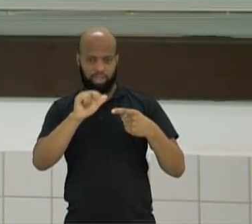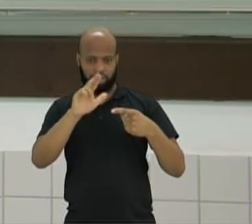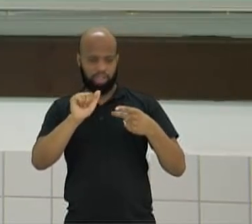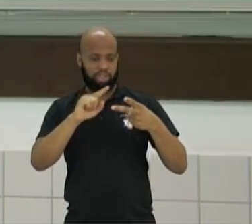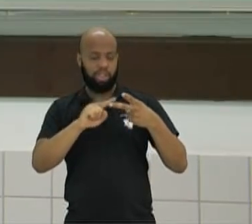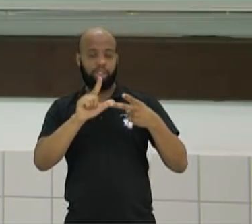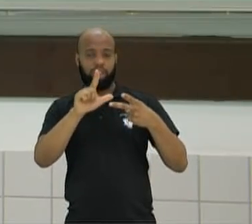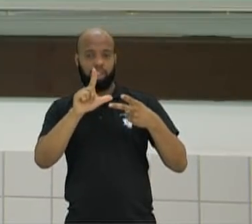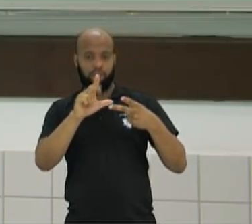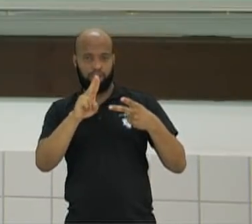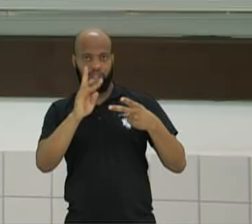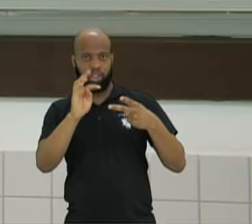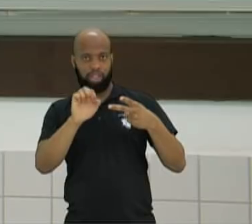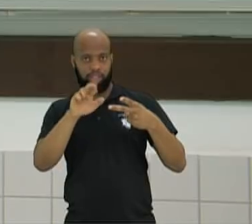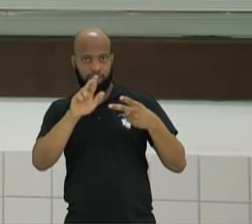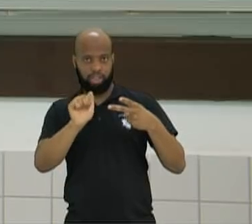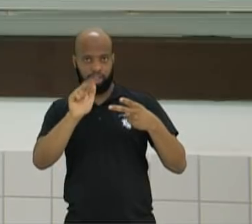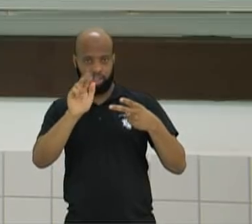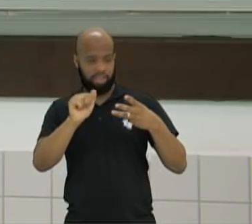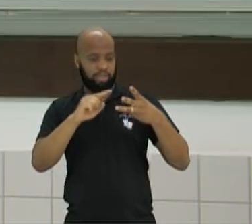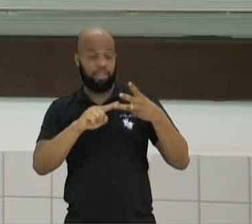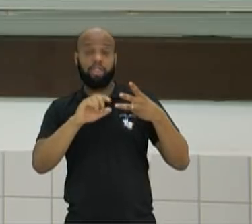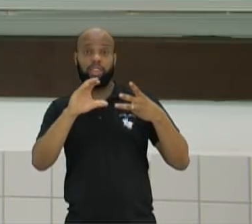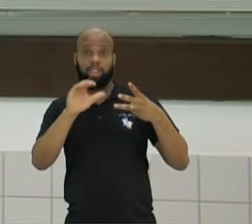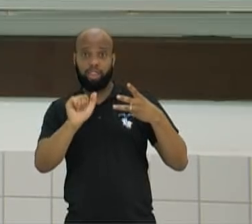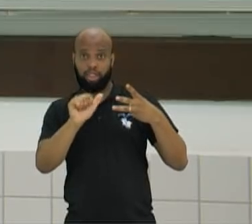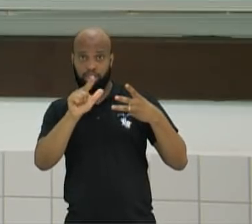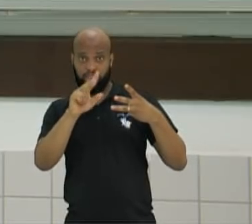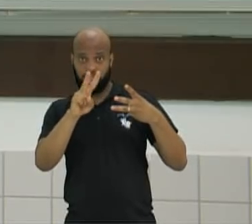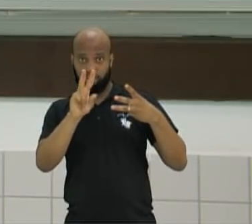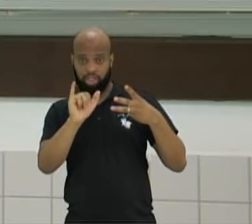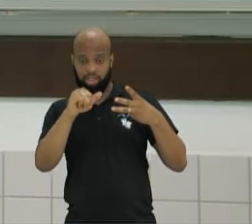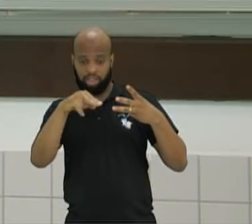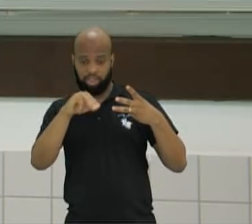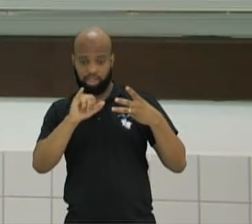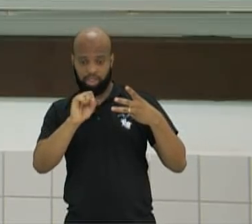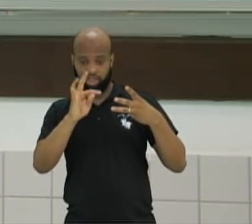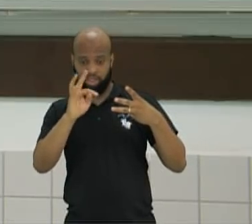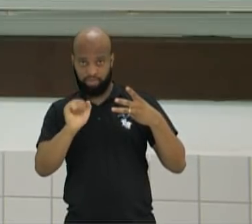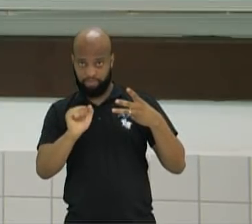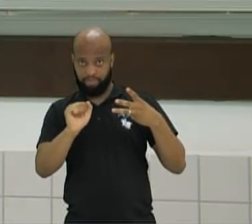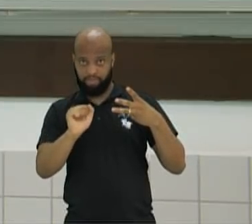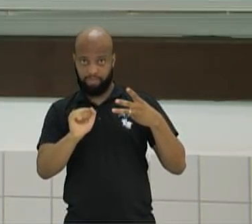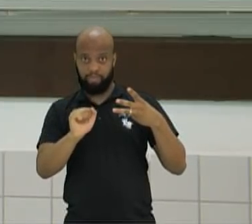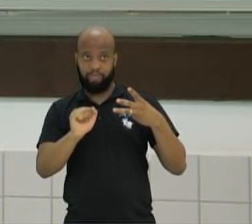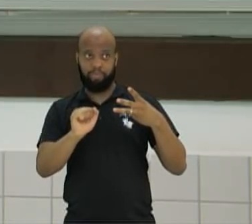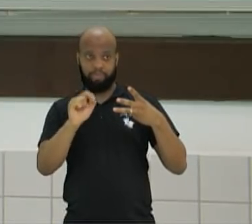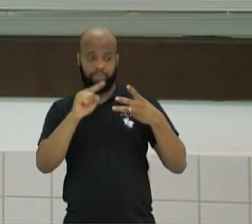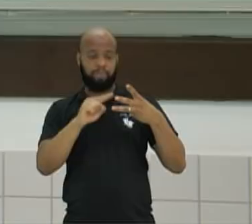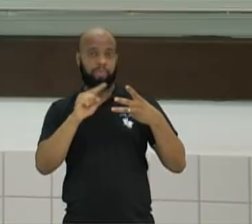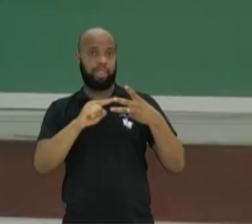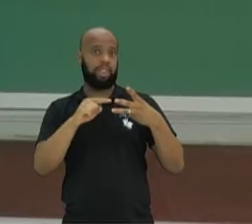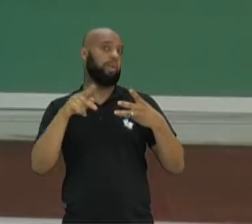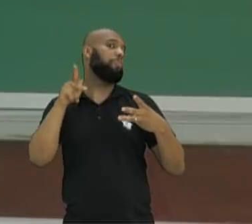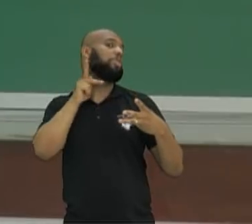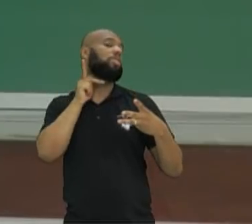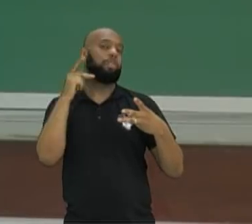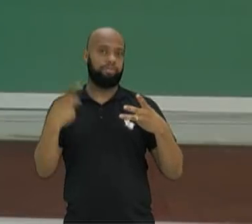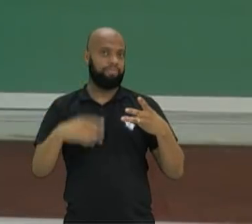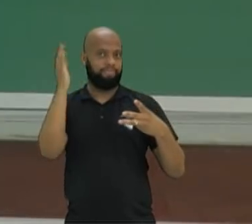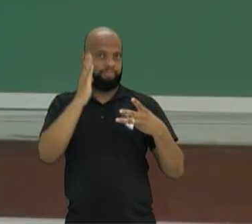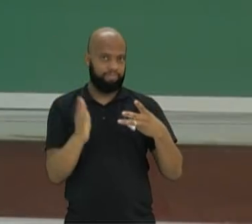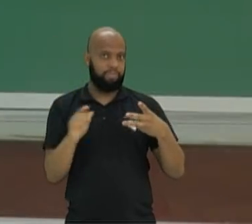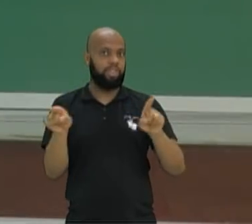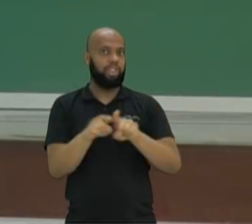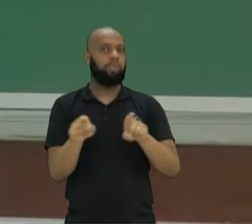Da calvinista nós temos várias linhas também, né? Ela vai se transformar em presbiteriana aqui no Brasil. Ela vai se chamar huguenotes, né,